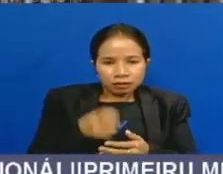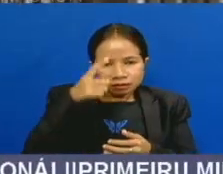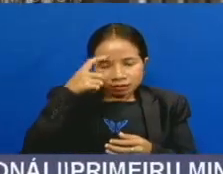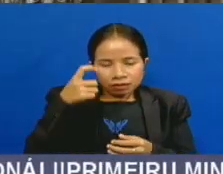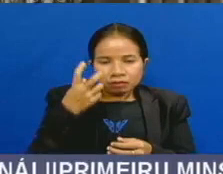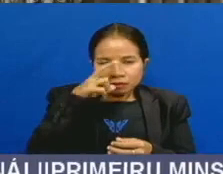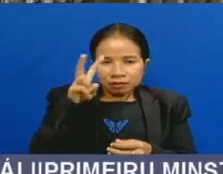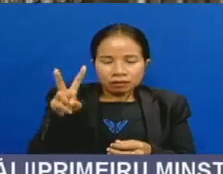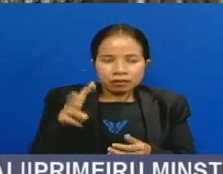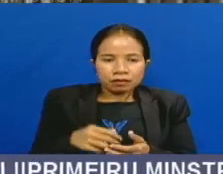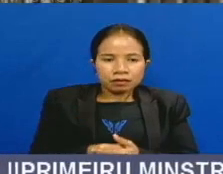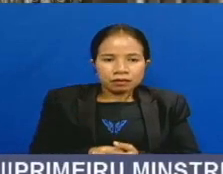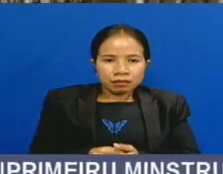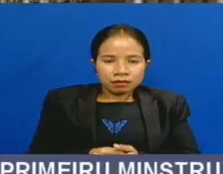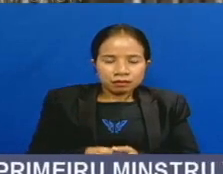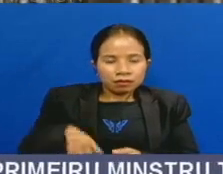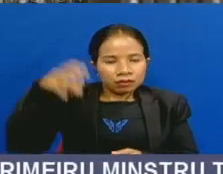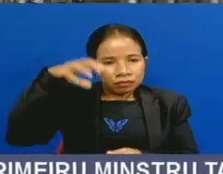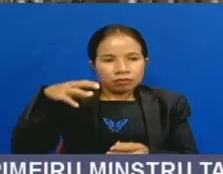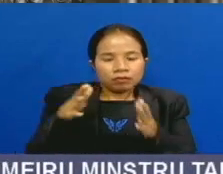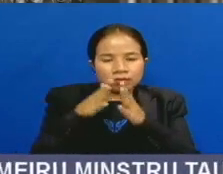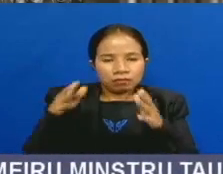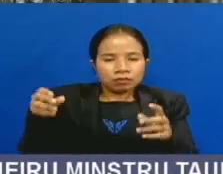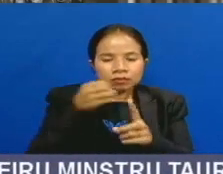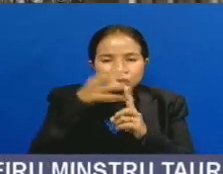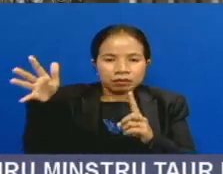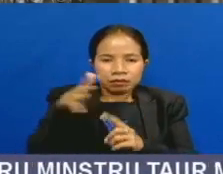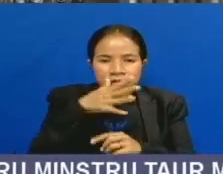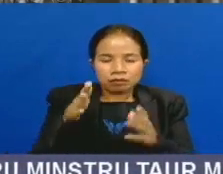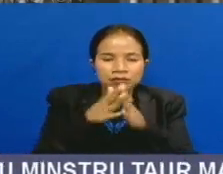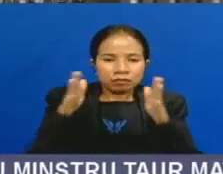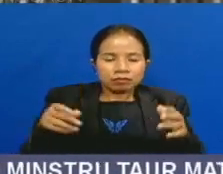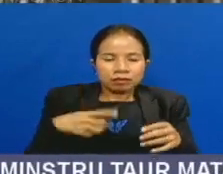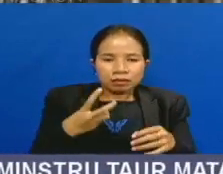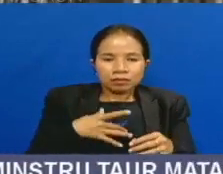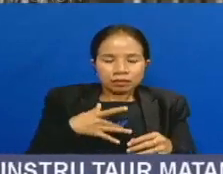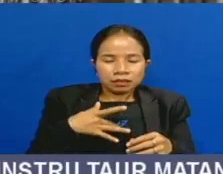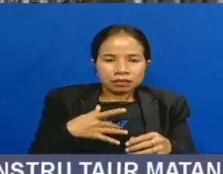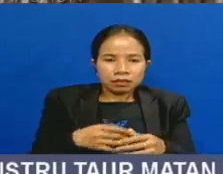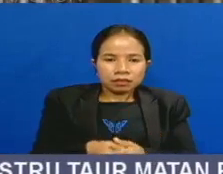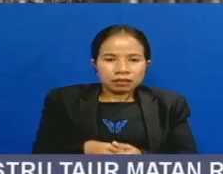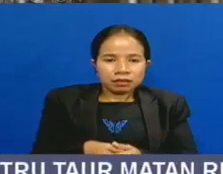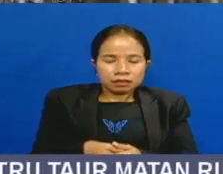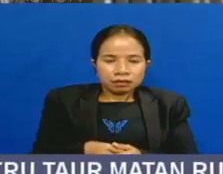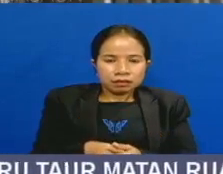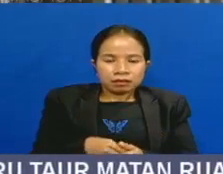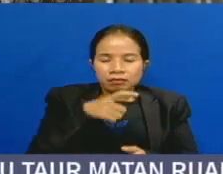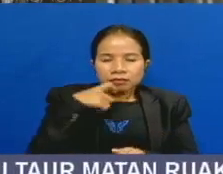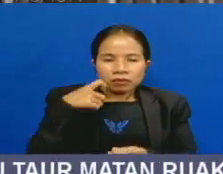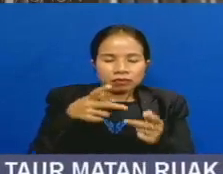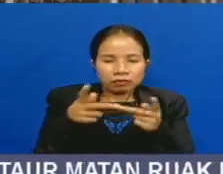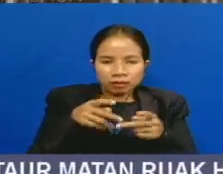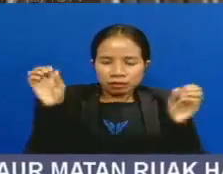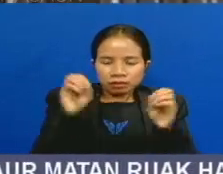are quando udang bot tani bot no senti sa administrasyon sira ko bokong oto pati mo